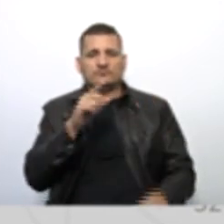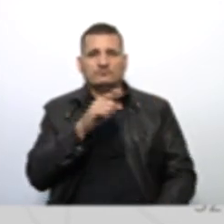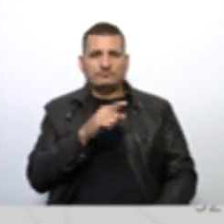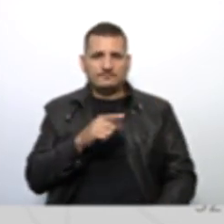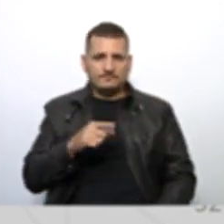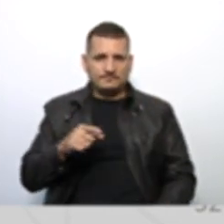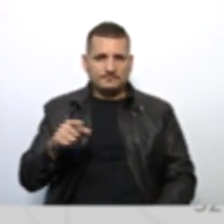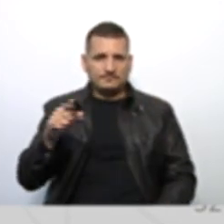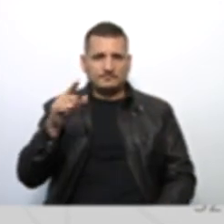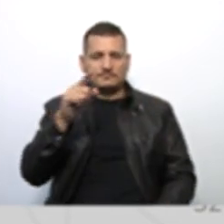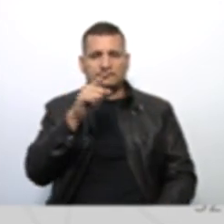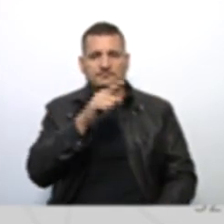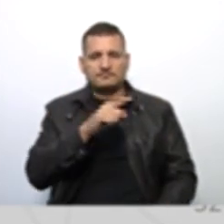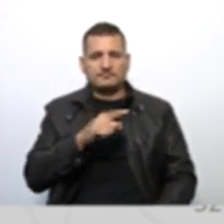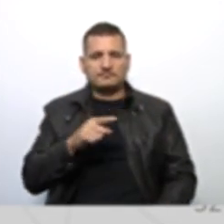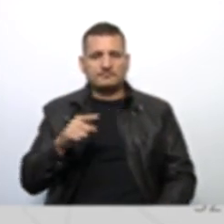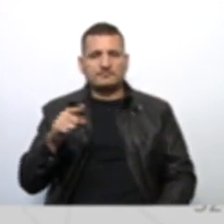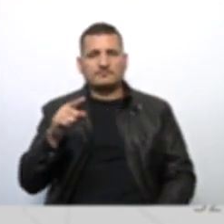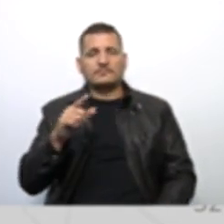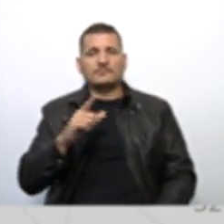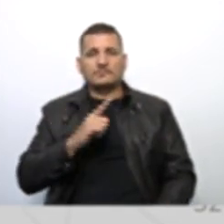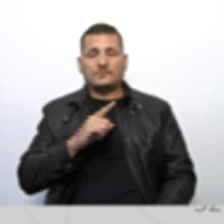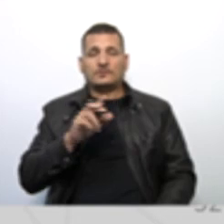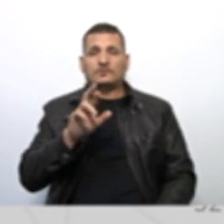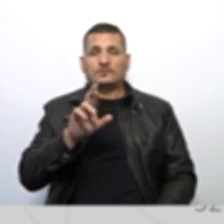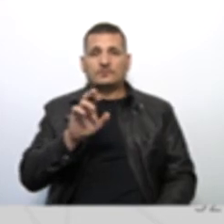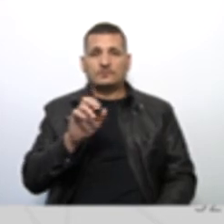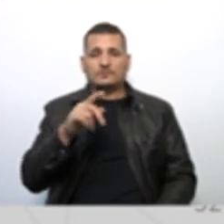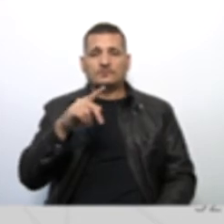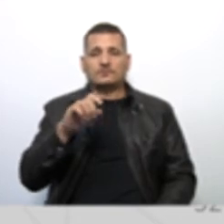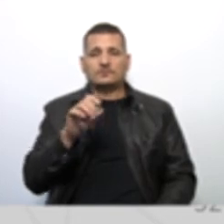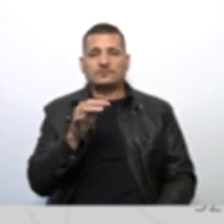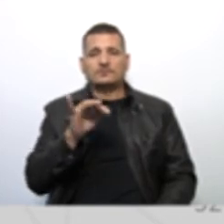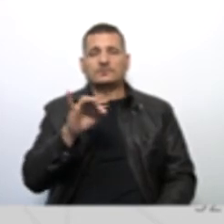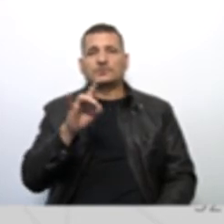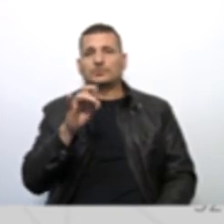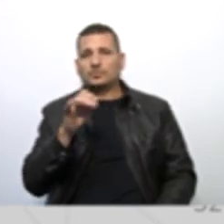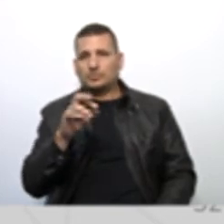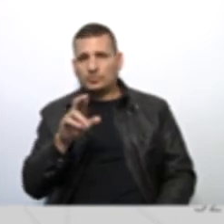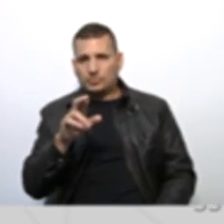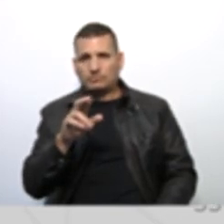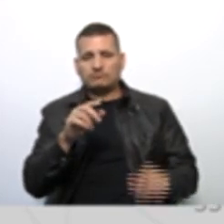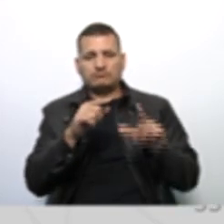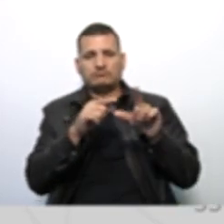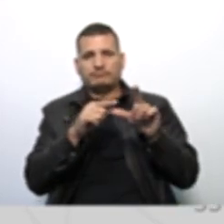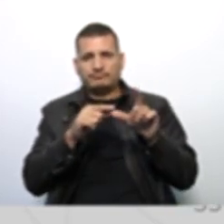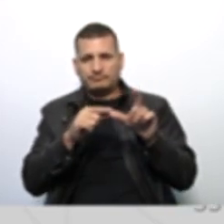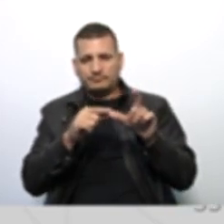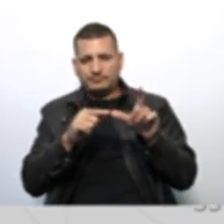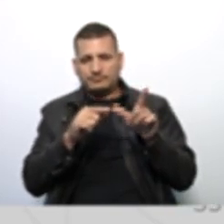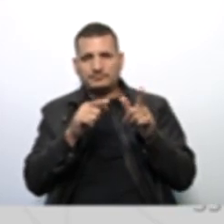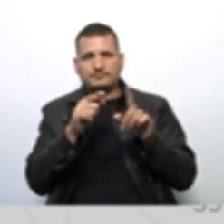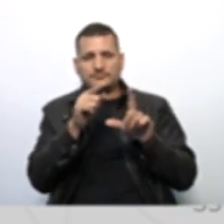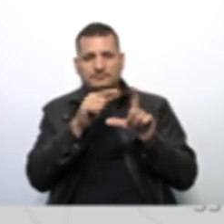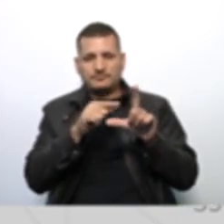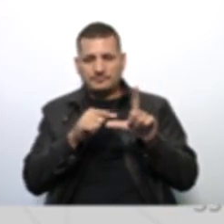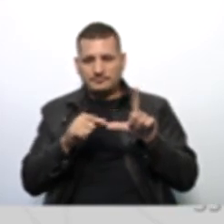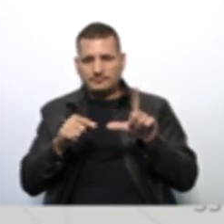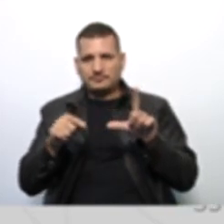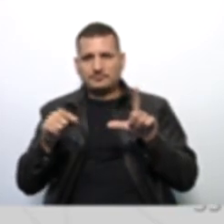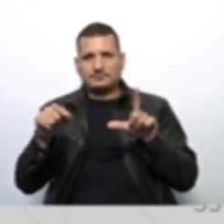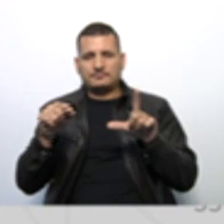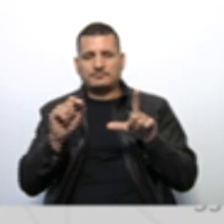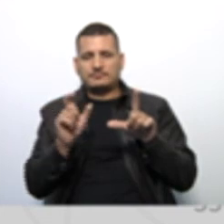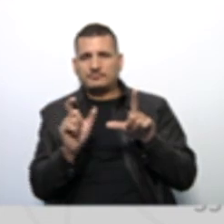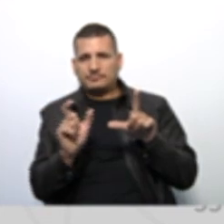existe um dispositivo que é o repetidor interligando as estações. Ok?